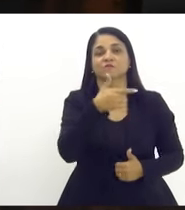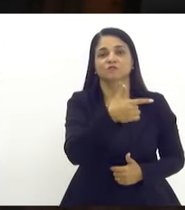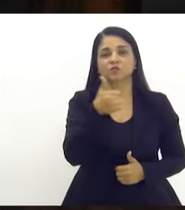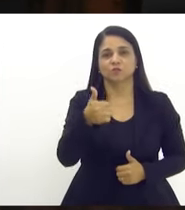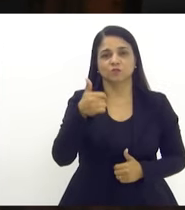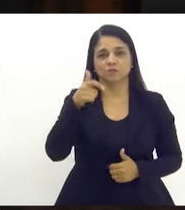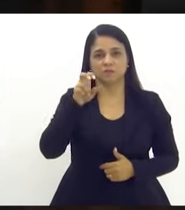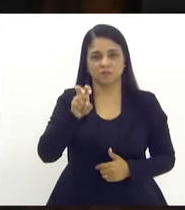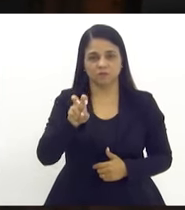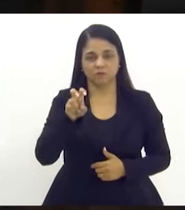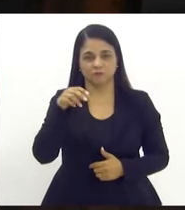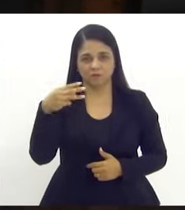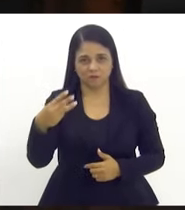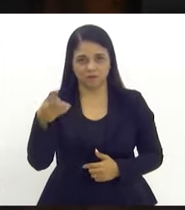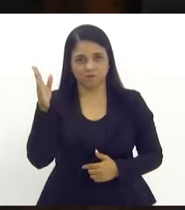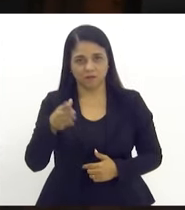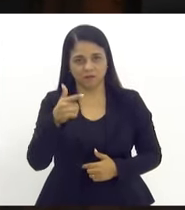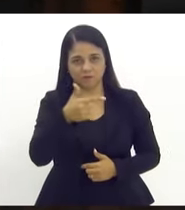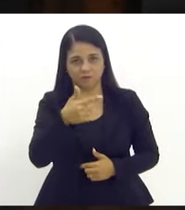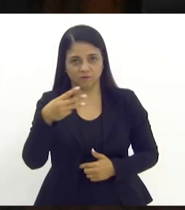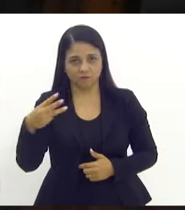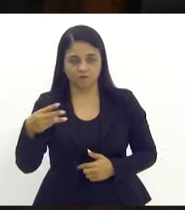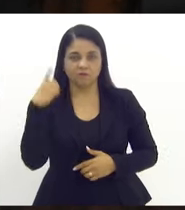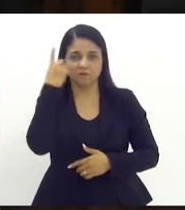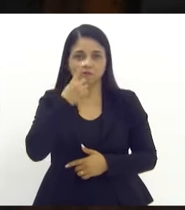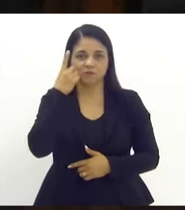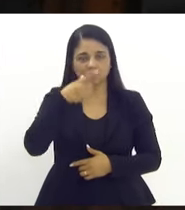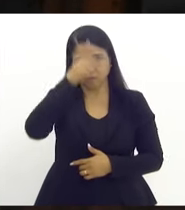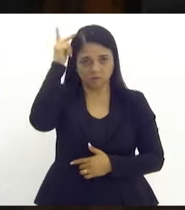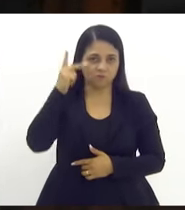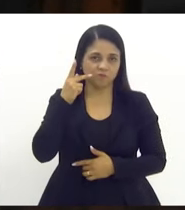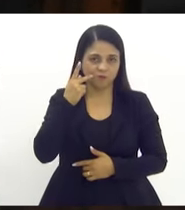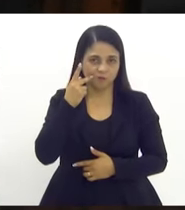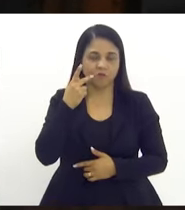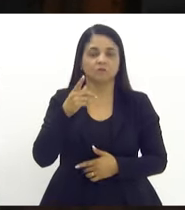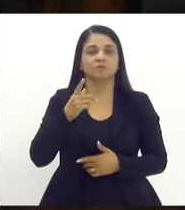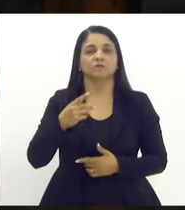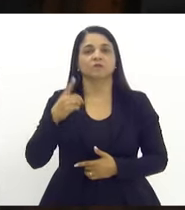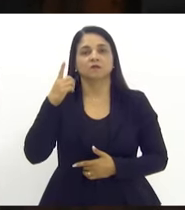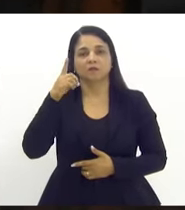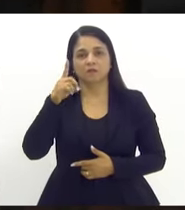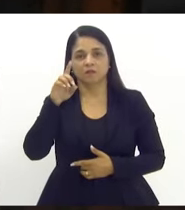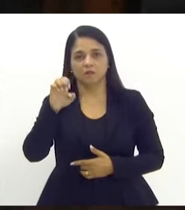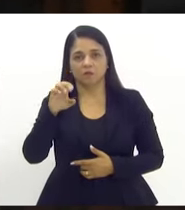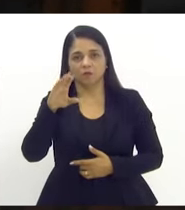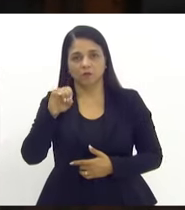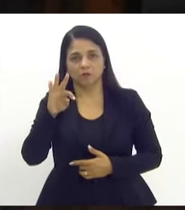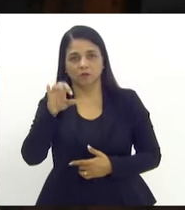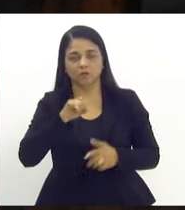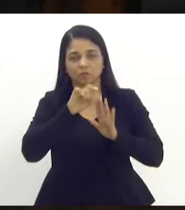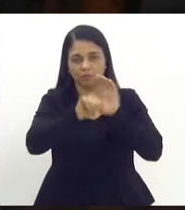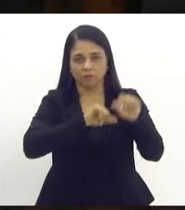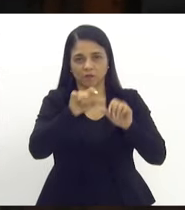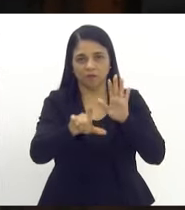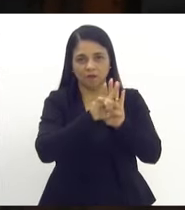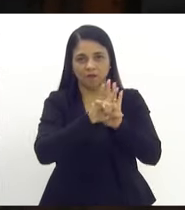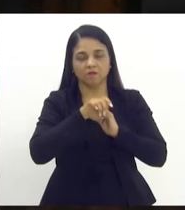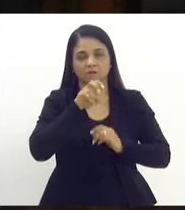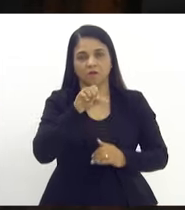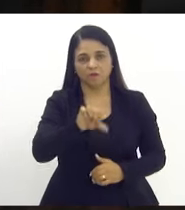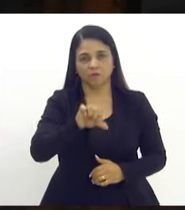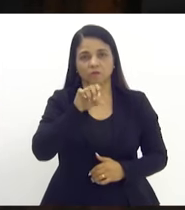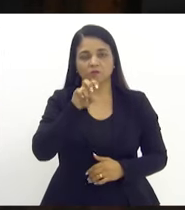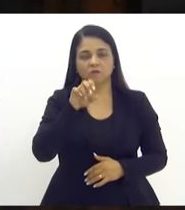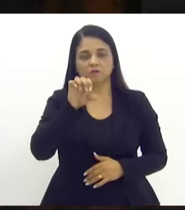2153, de 2023, de autoria do deputado Luiz Paulo e doutor Deodalto, que modifica a lei 9.428,